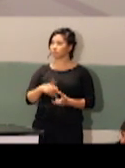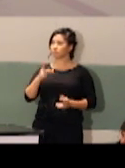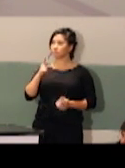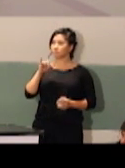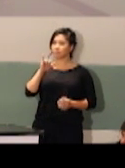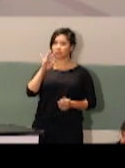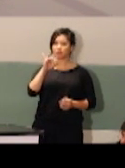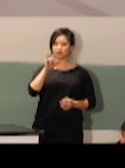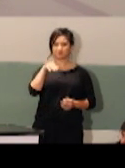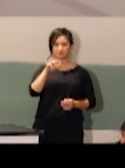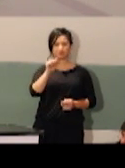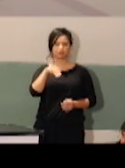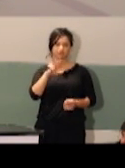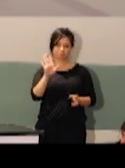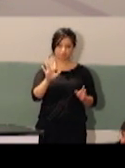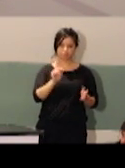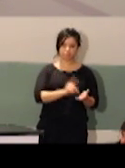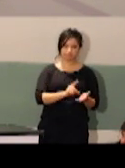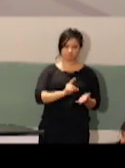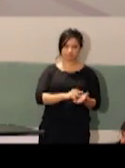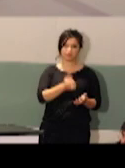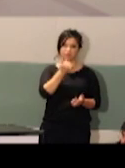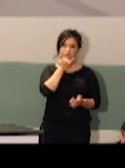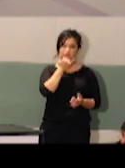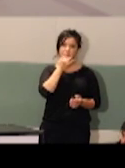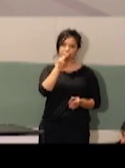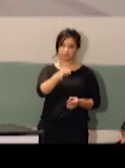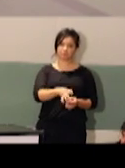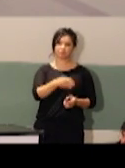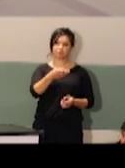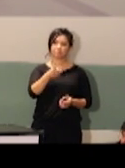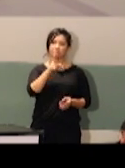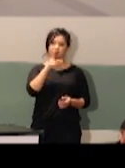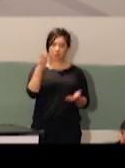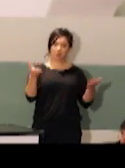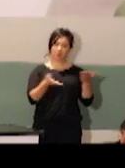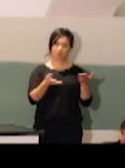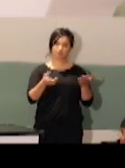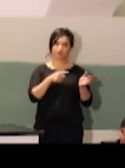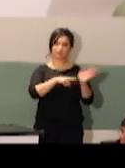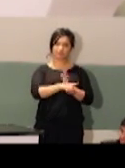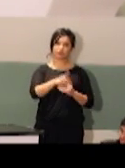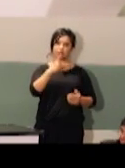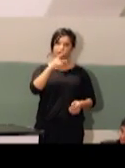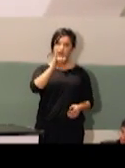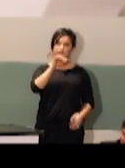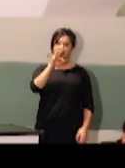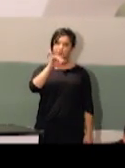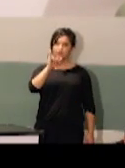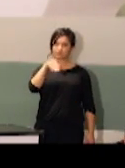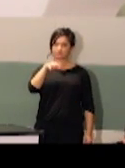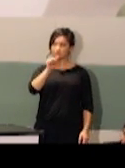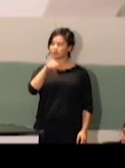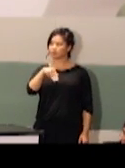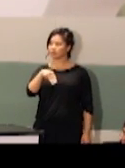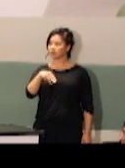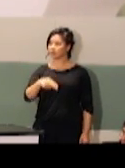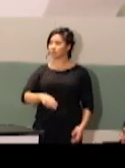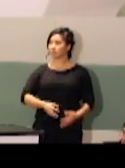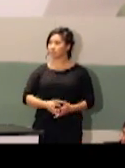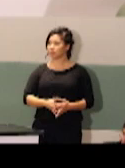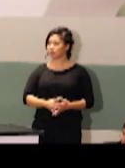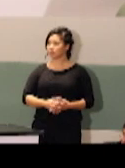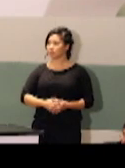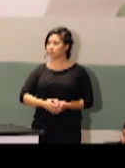É isso aqui, é exatamente o papel do Pittman. Exatamente, foi para cá. É o Pittman. Eu faço então, a pergunta ao Rodrigo Rolenberg.